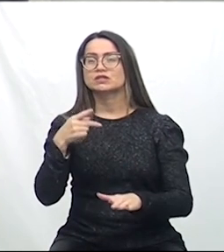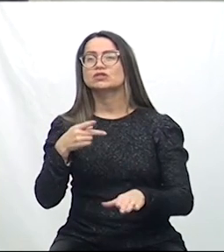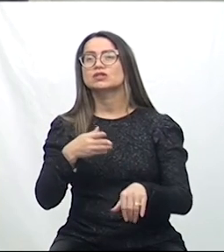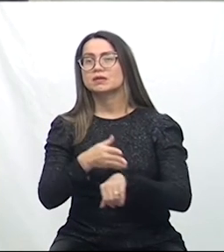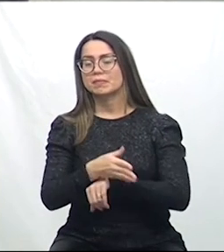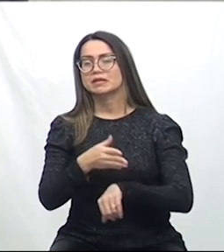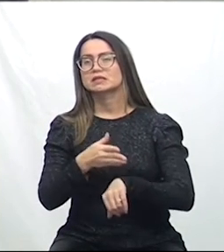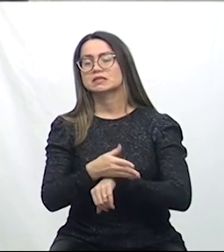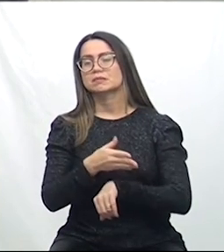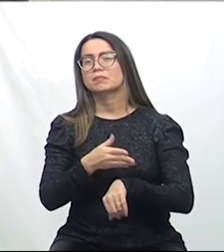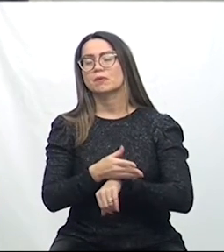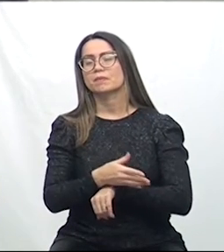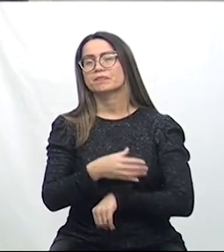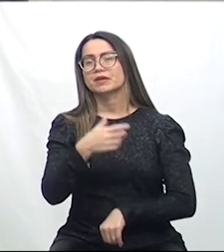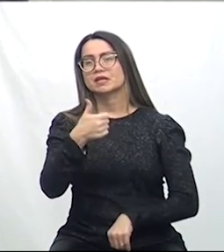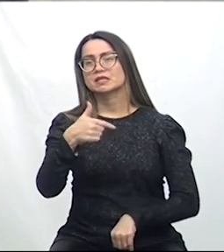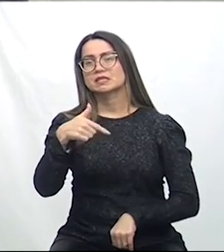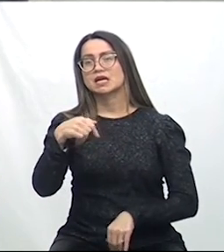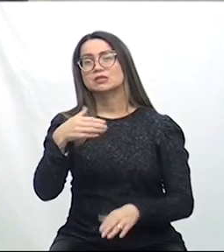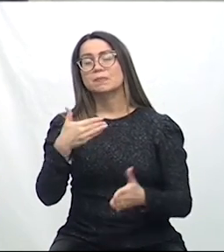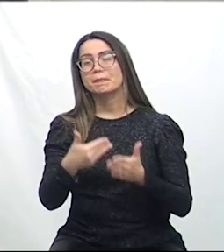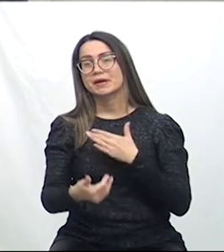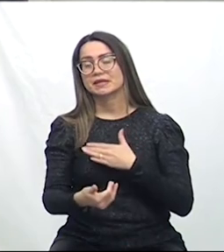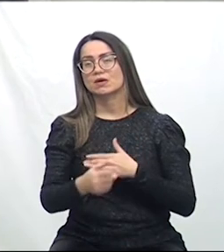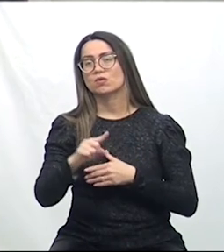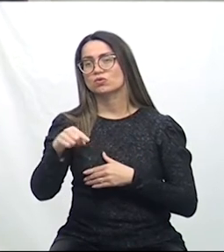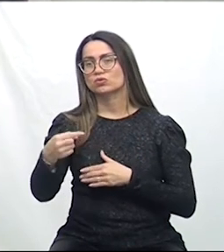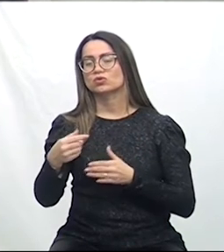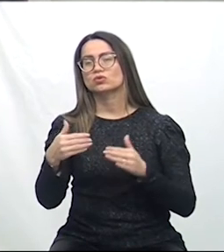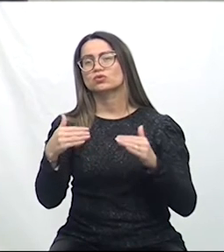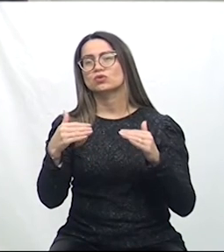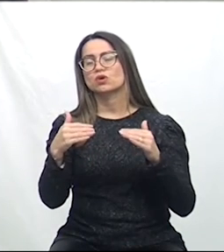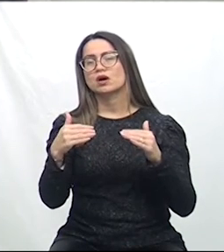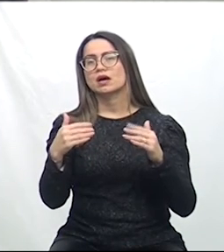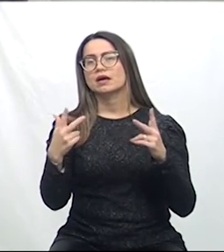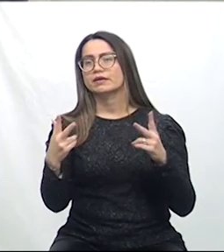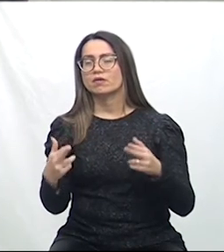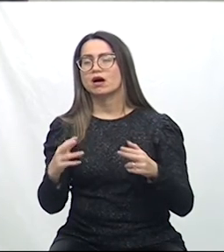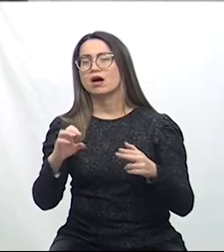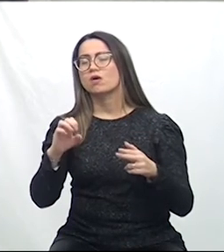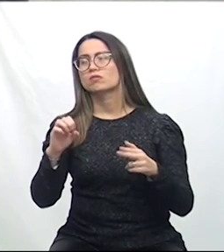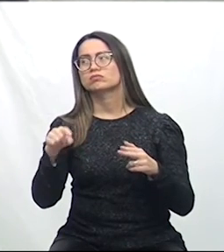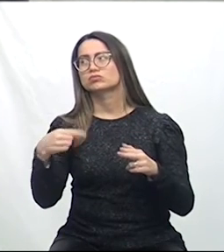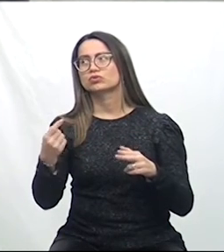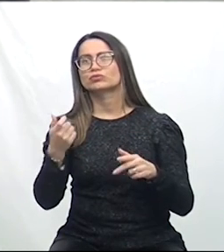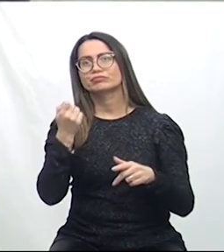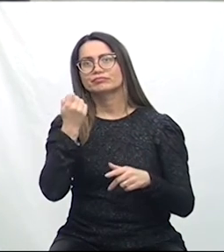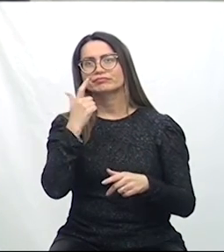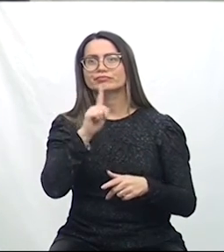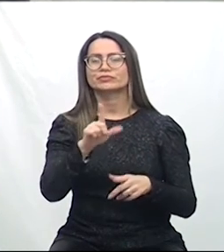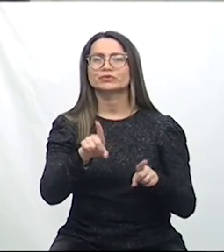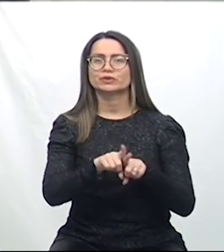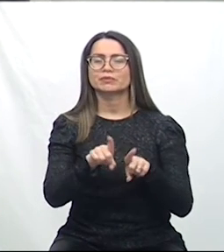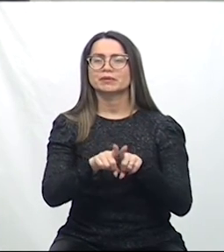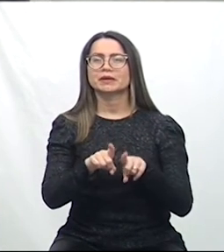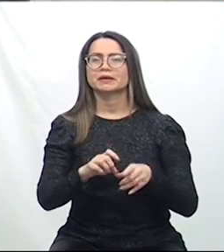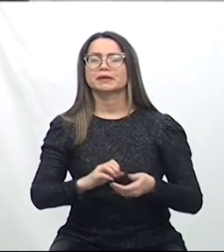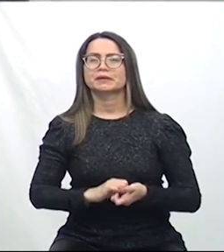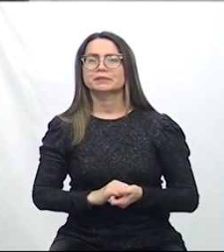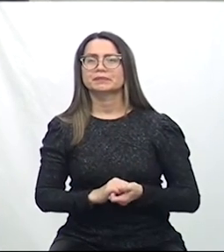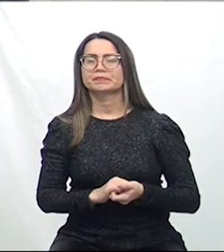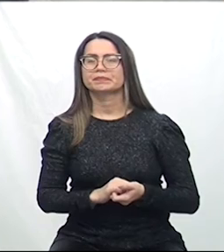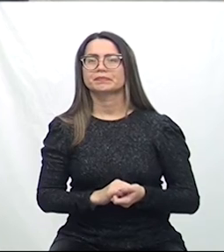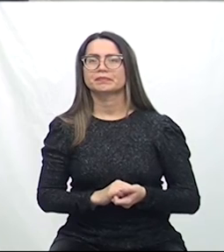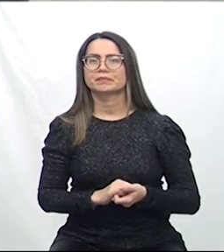e 17 derrotas. Os resultados levaram Catier a conquistar a segunda das 3 normas necessárias para a titulação